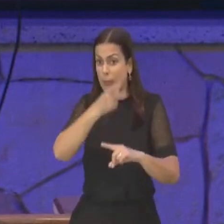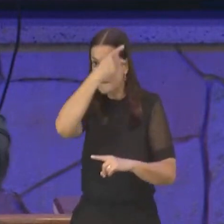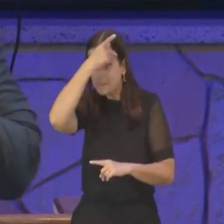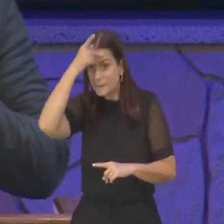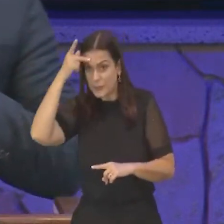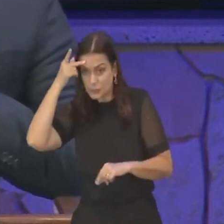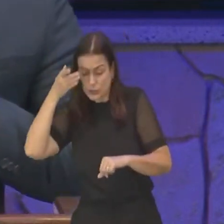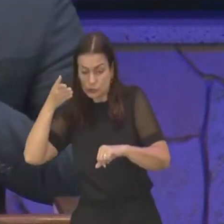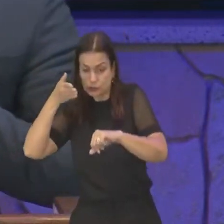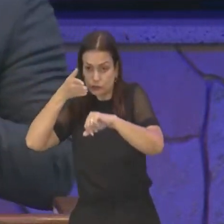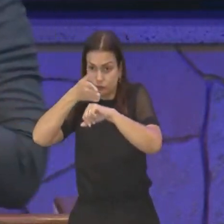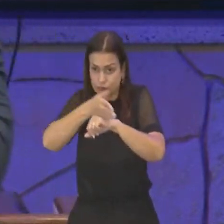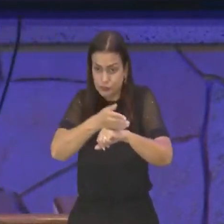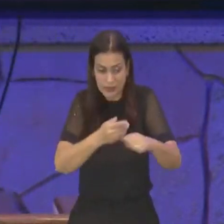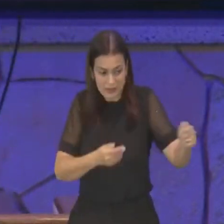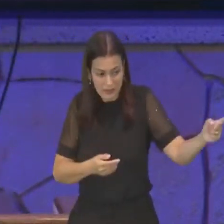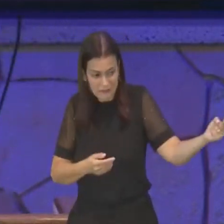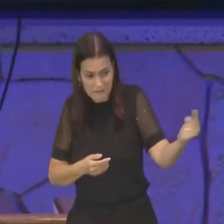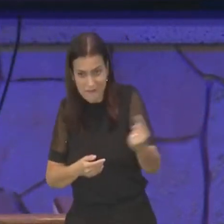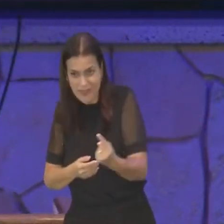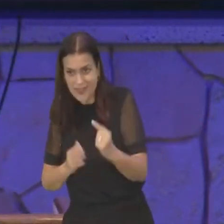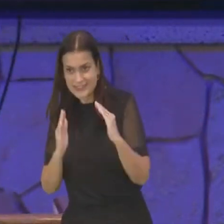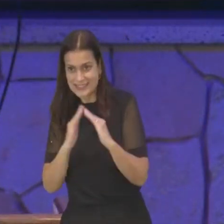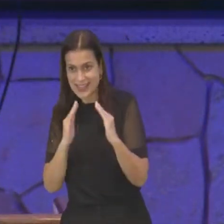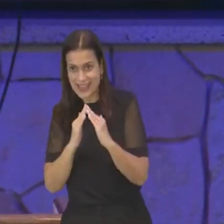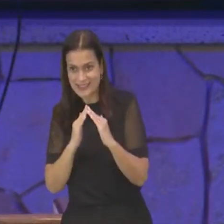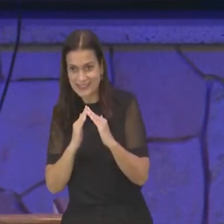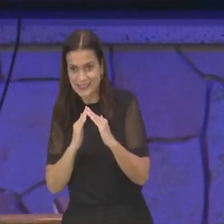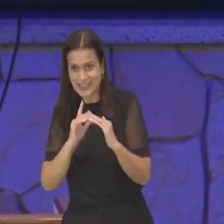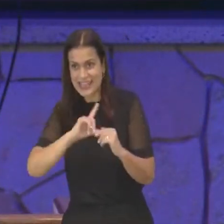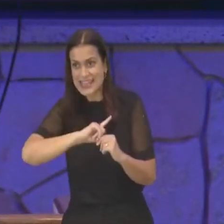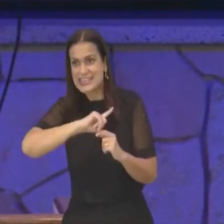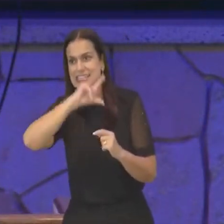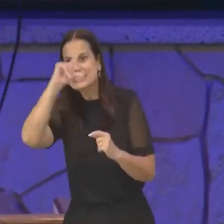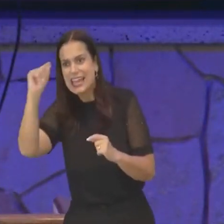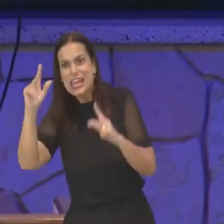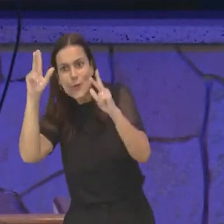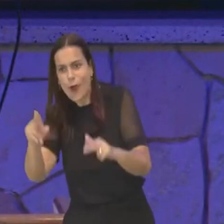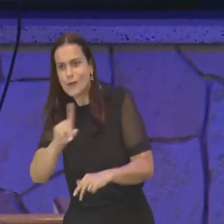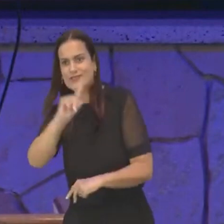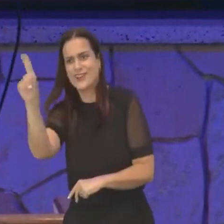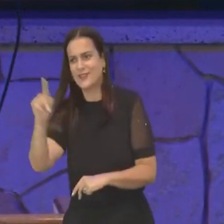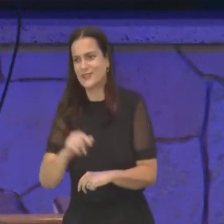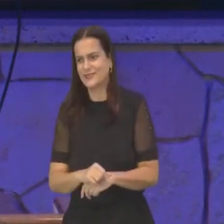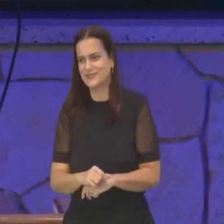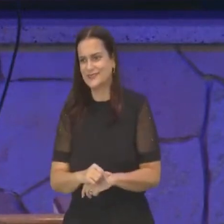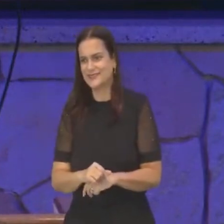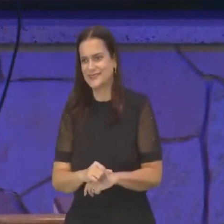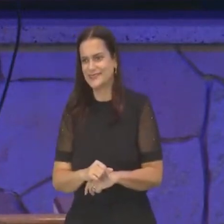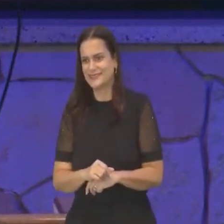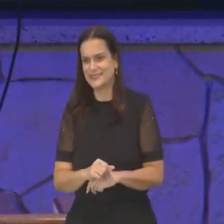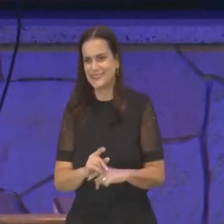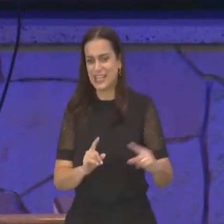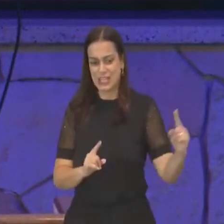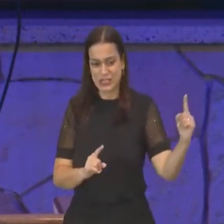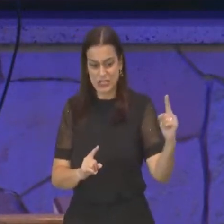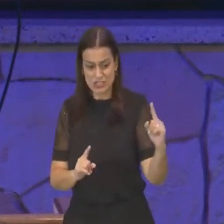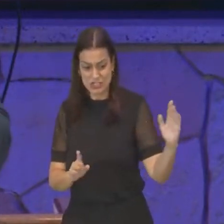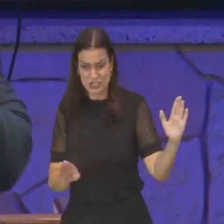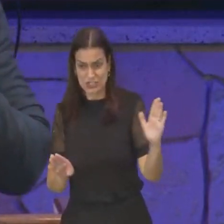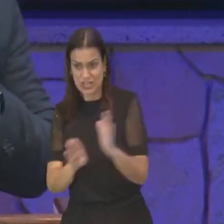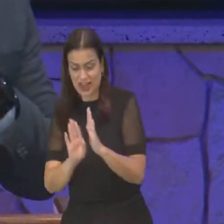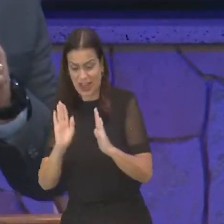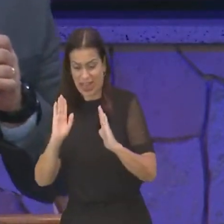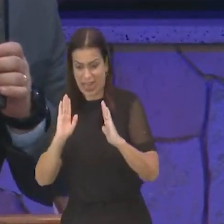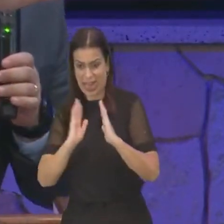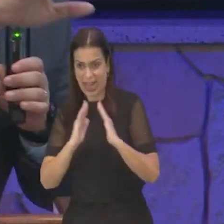que entrassem por aquela casa jamais sairiam as mesmas, seriam atingidas,